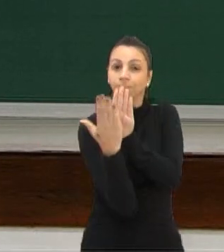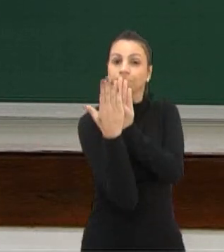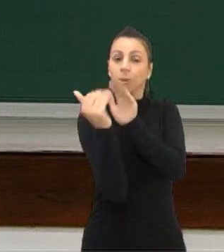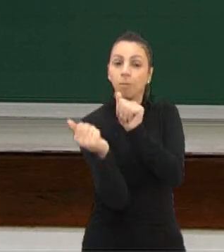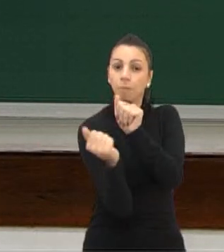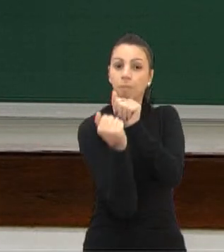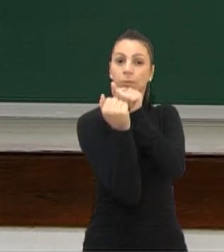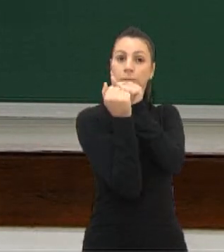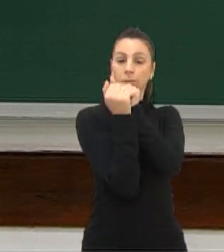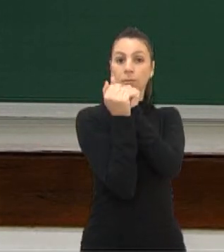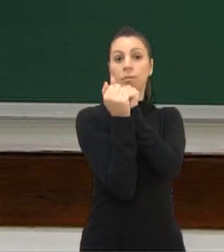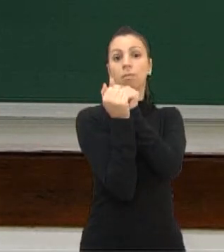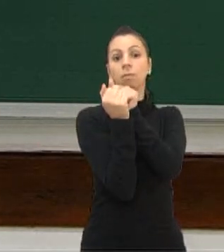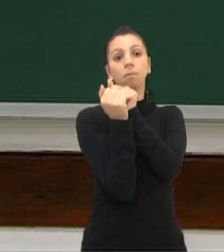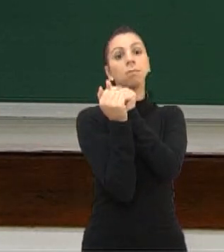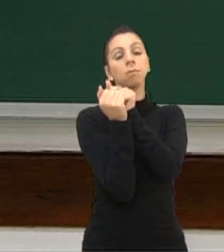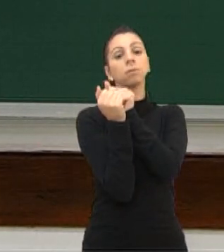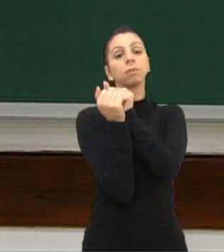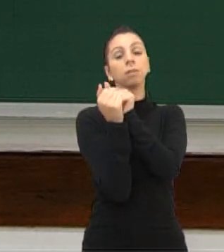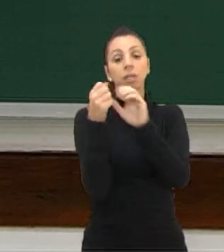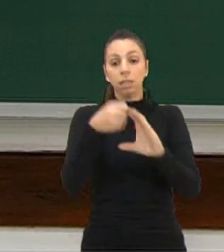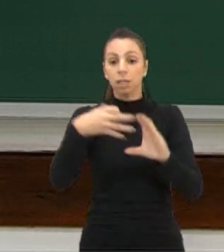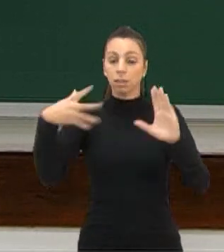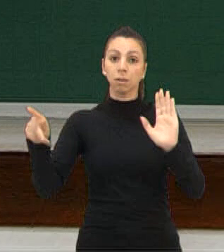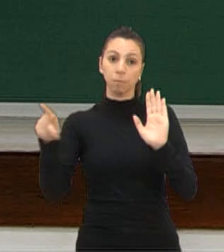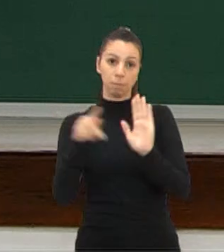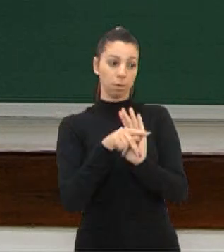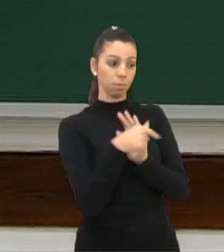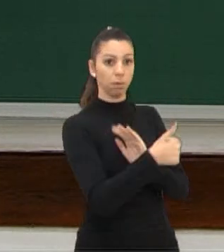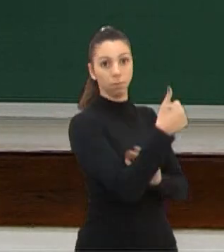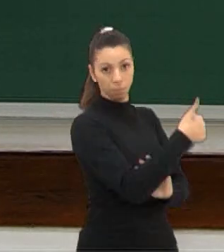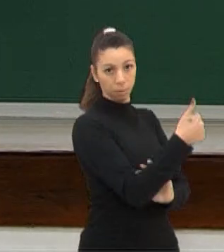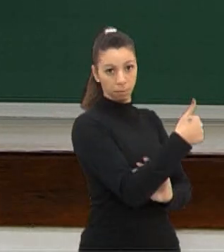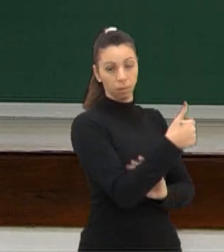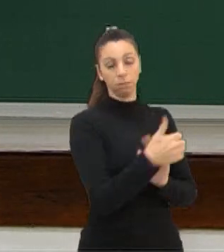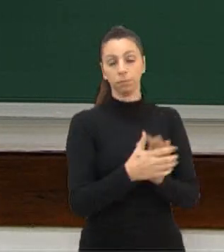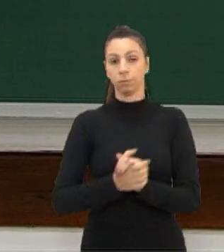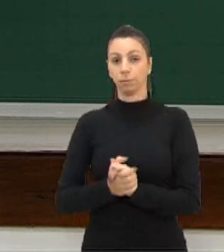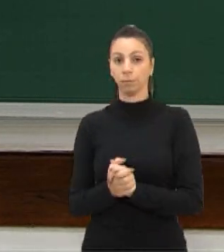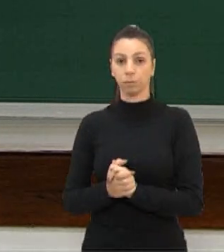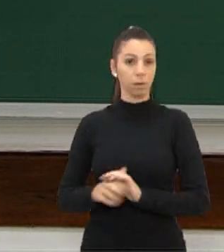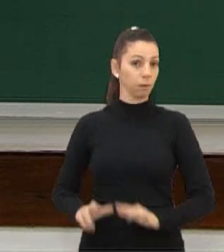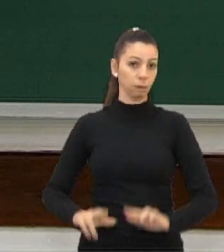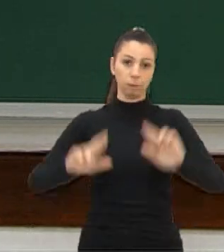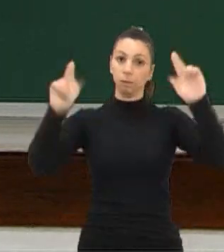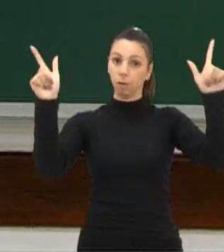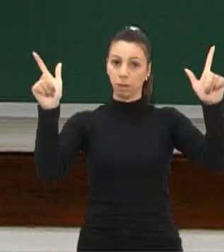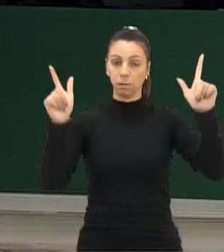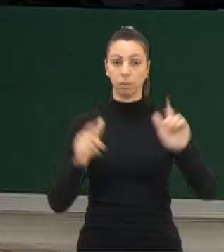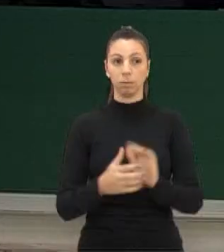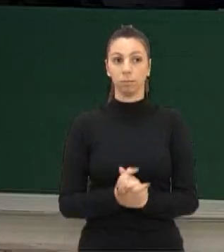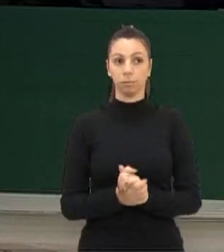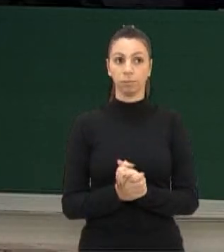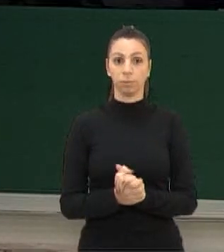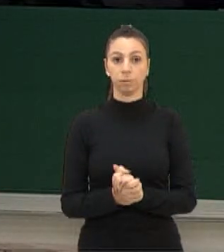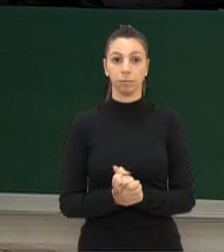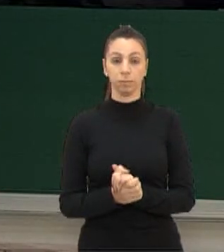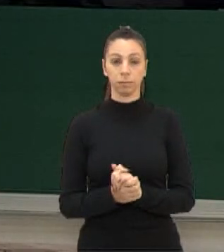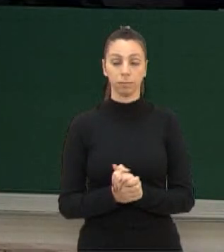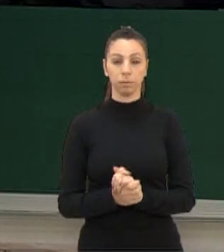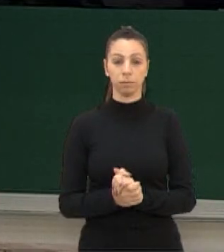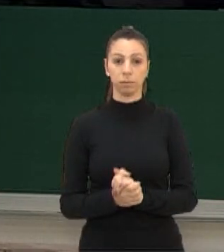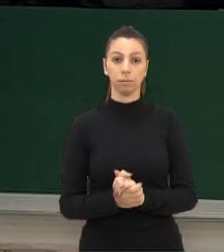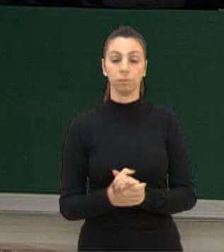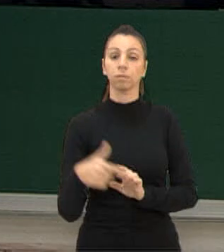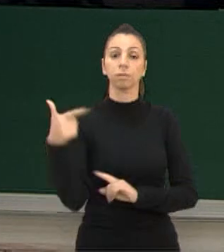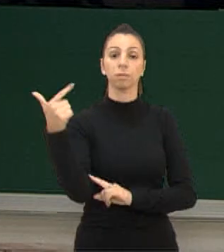né? que caracterizam a socialização primária. Tá ótimo? Em relação à socialização